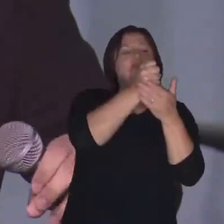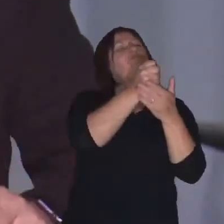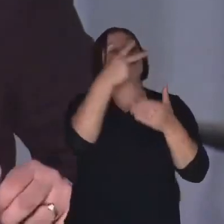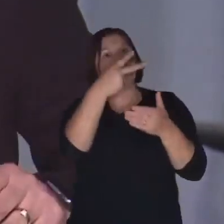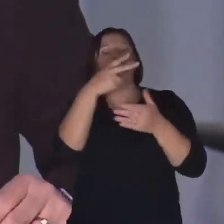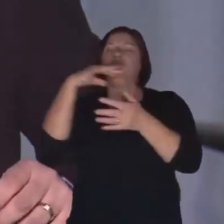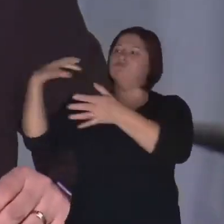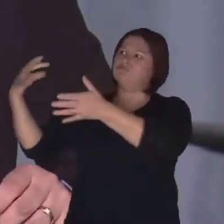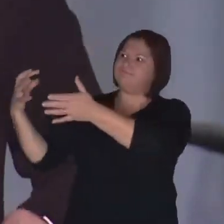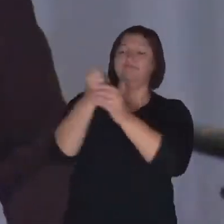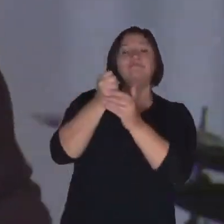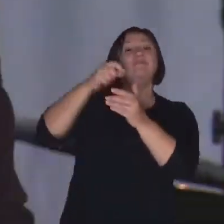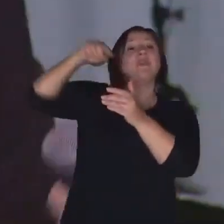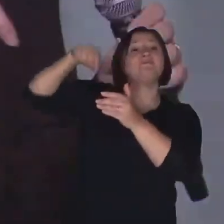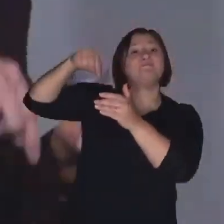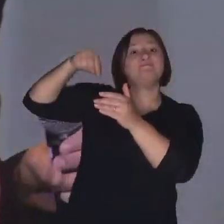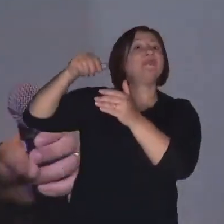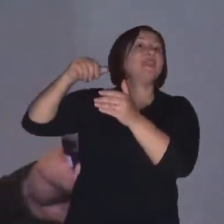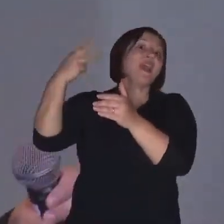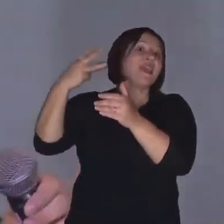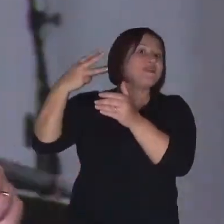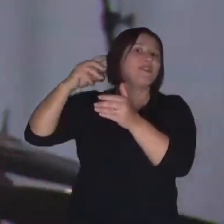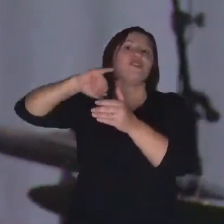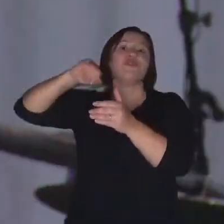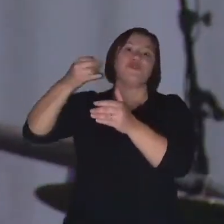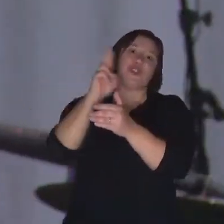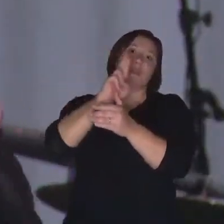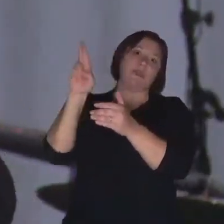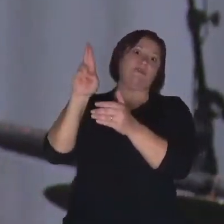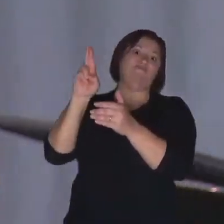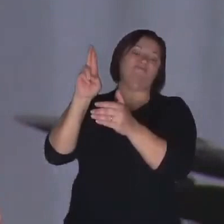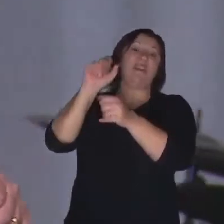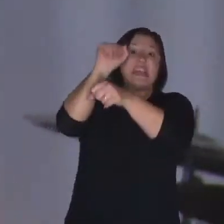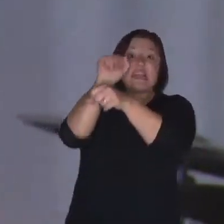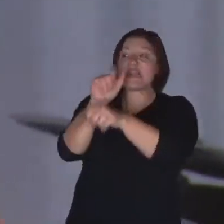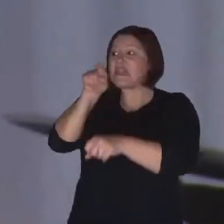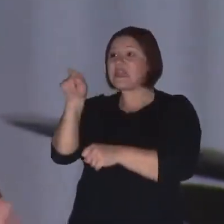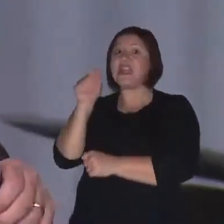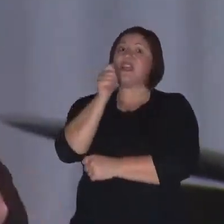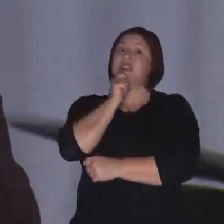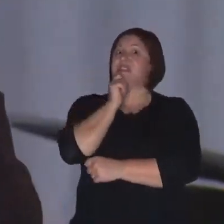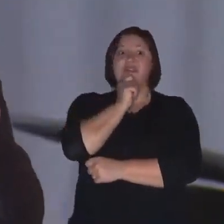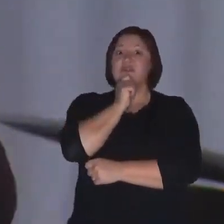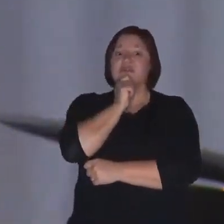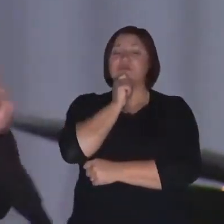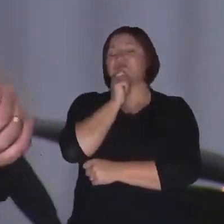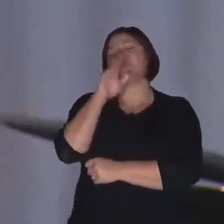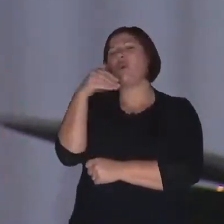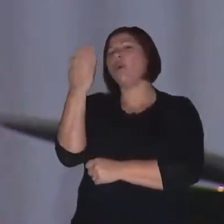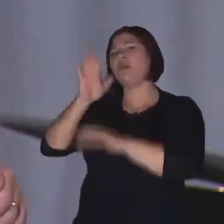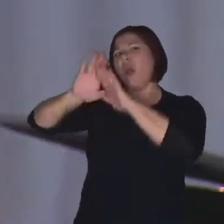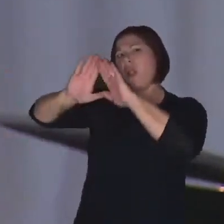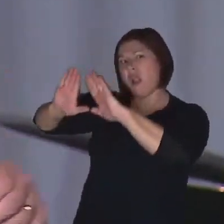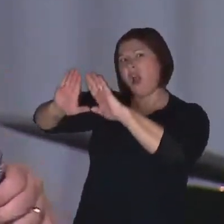última. Quando ele ainda está em Jerusalém, fica sabendo que os falsos profetas estão falando um monte de